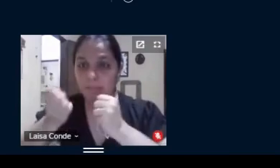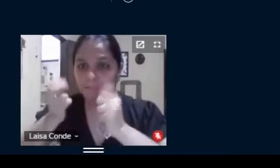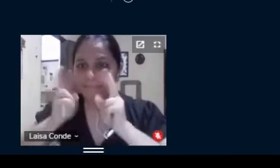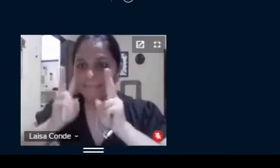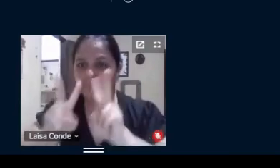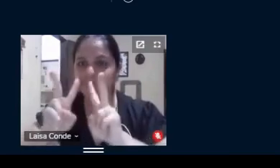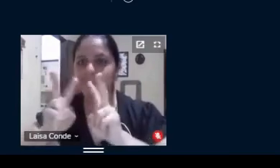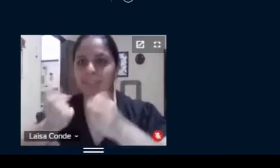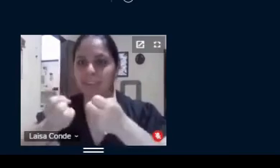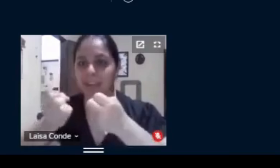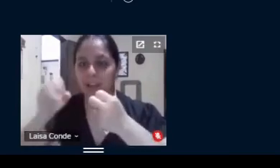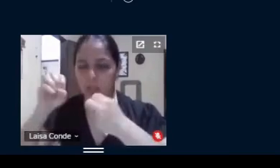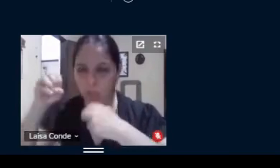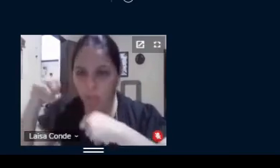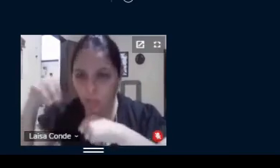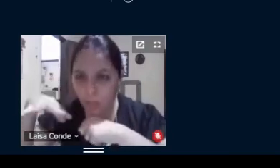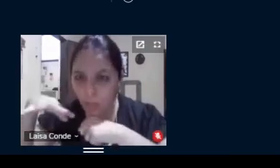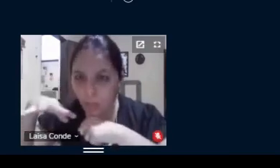a luz negra,